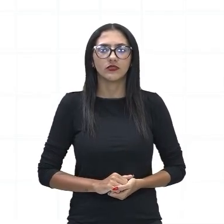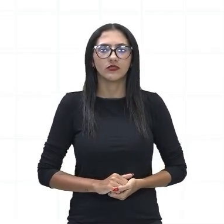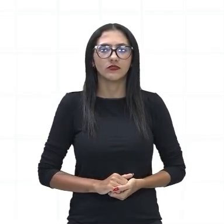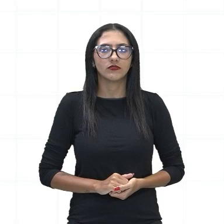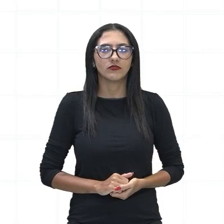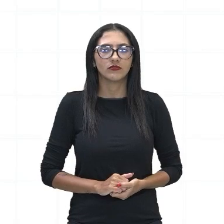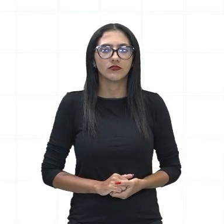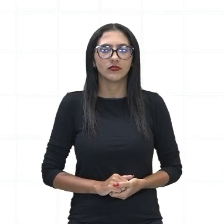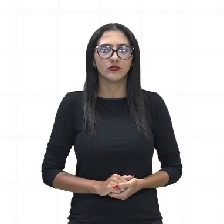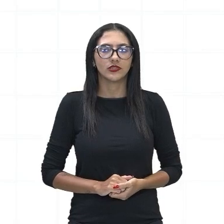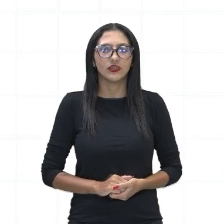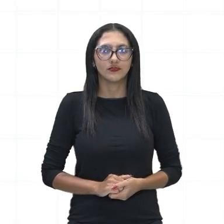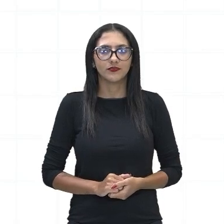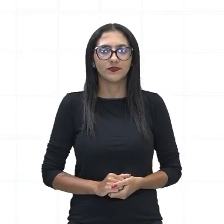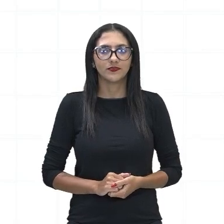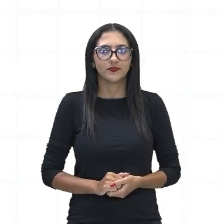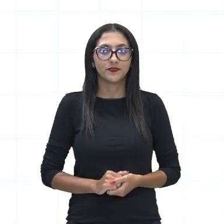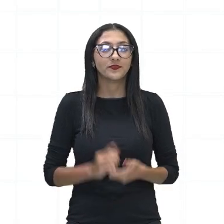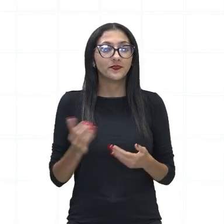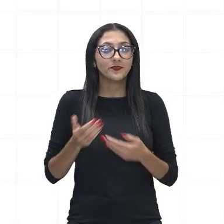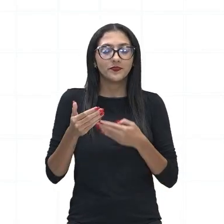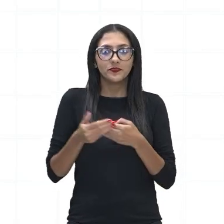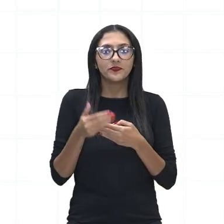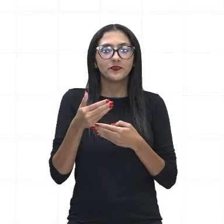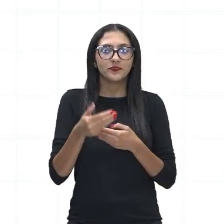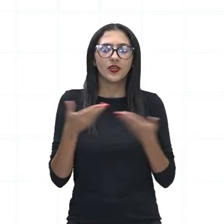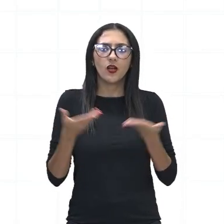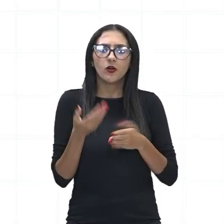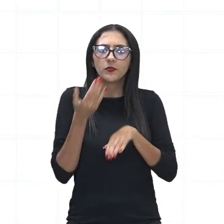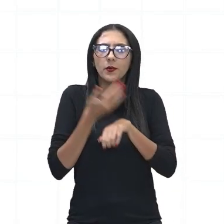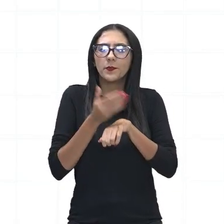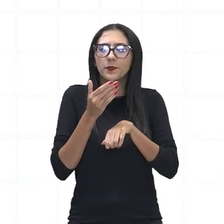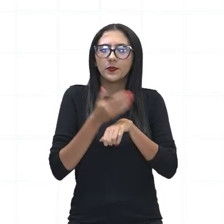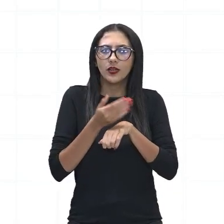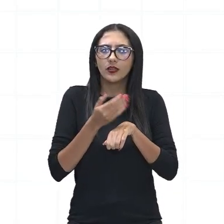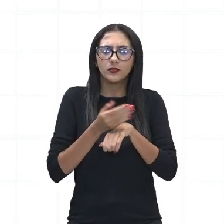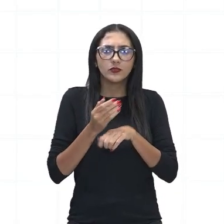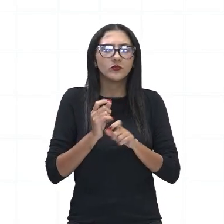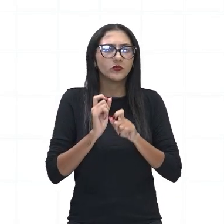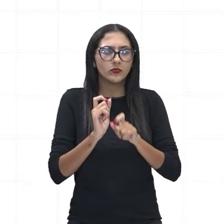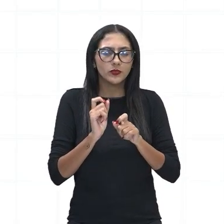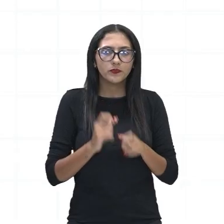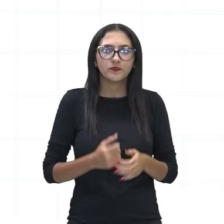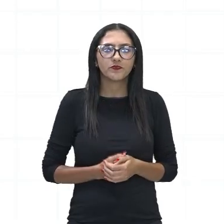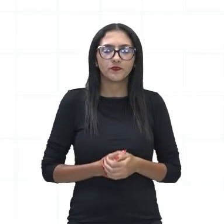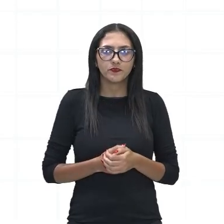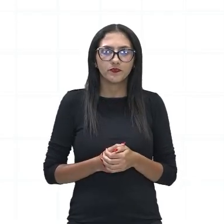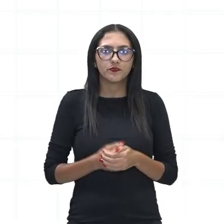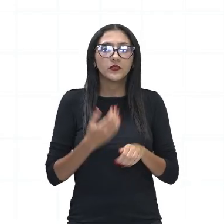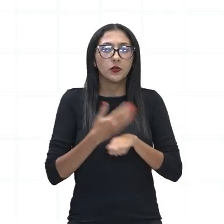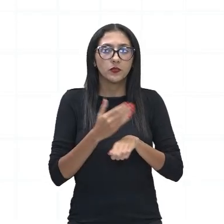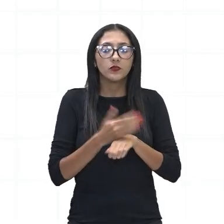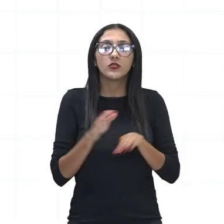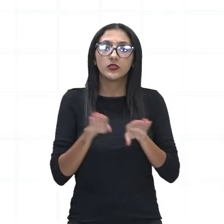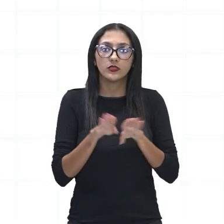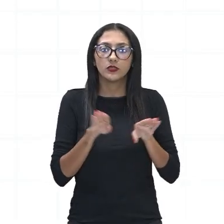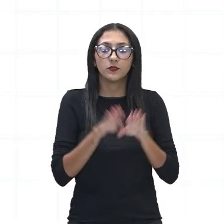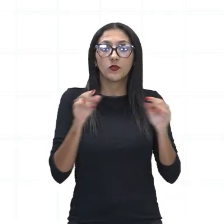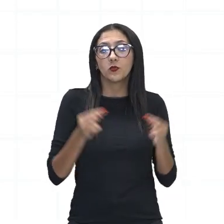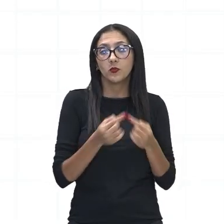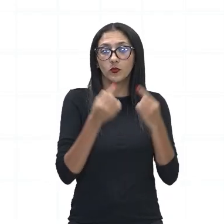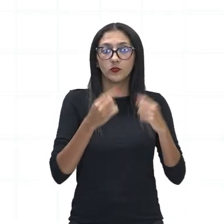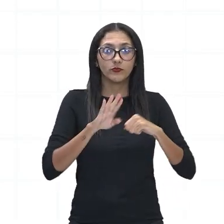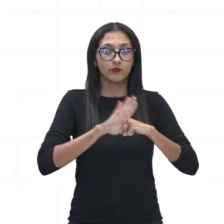Vamos continuar a nossa lista agora com atividades. Atividades que nós também classificamos como uncountable